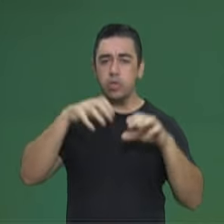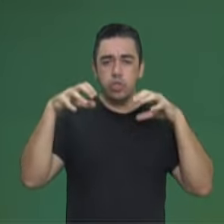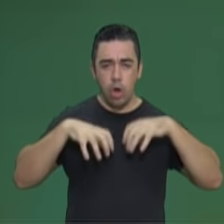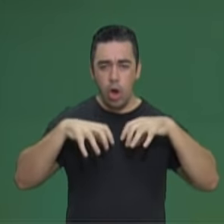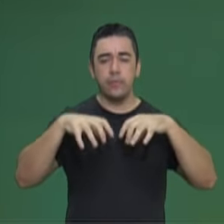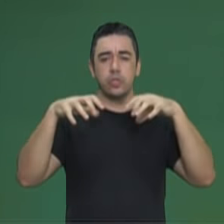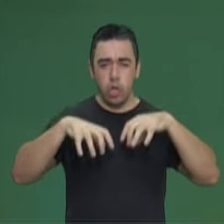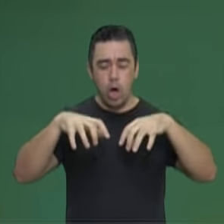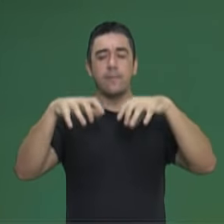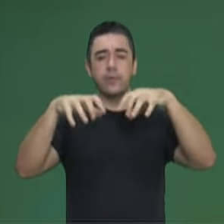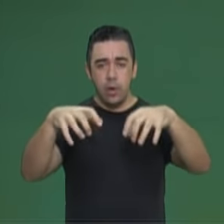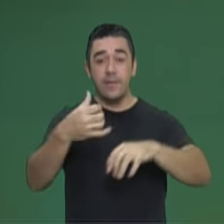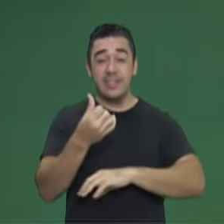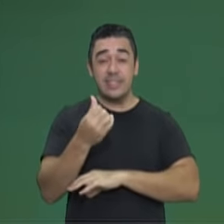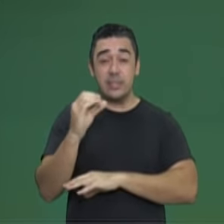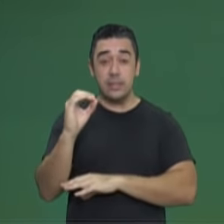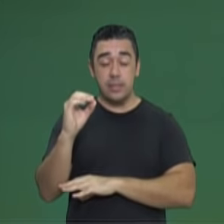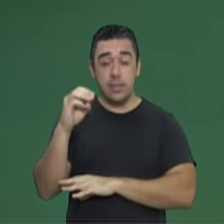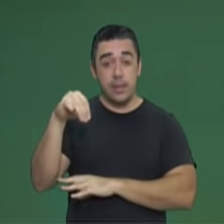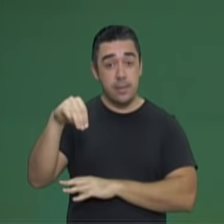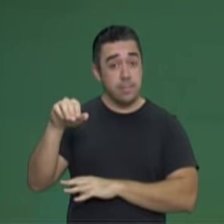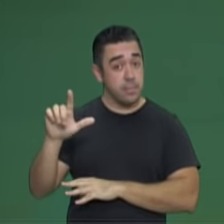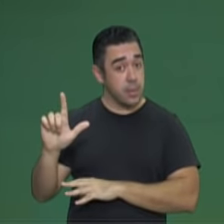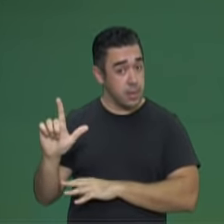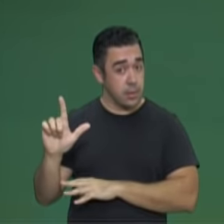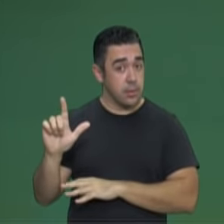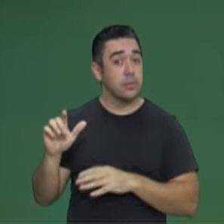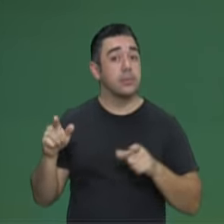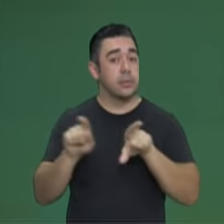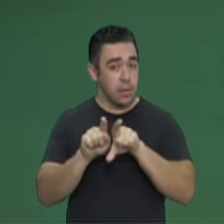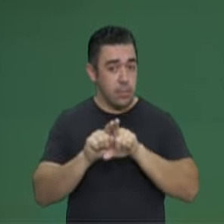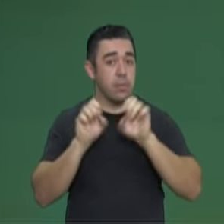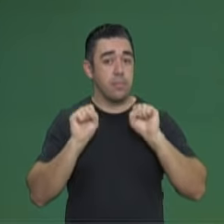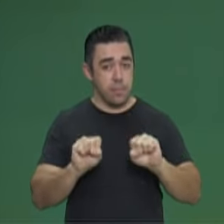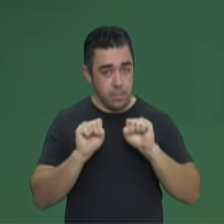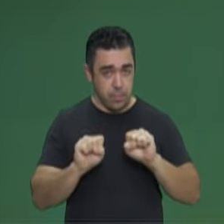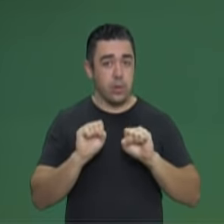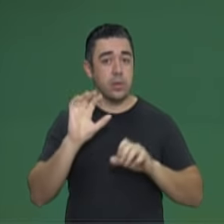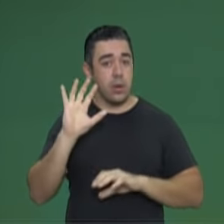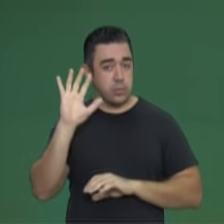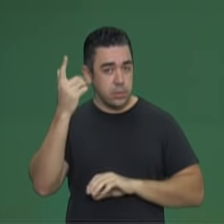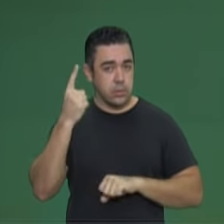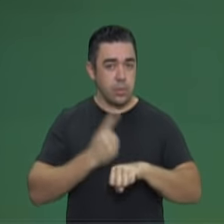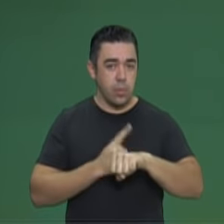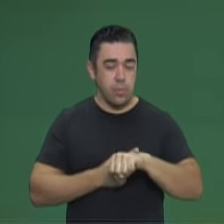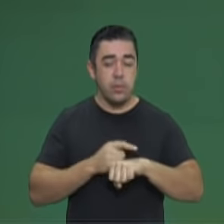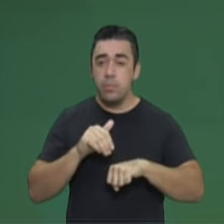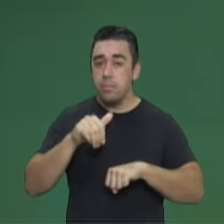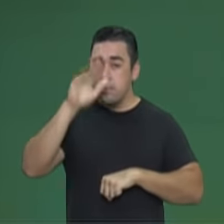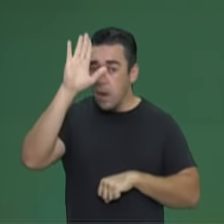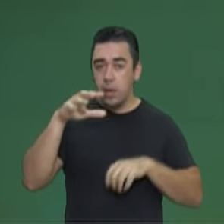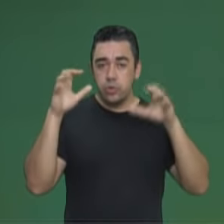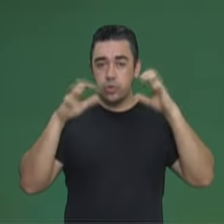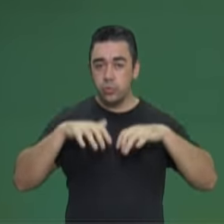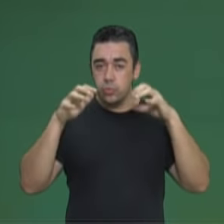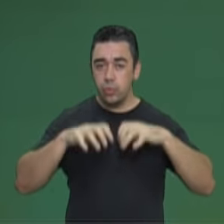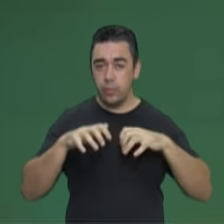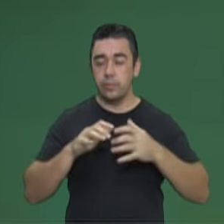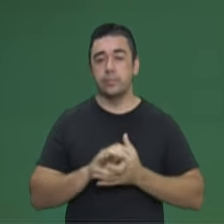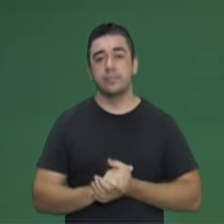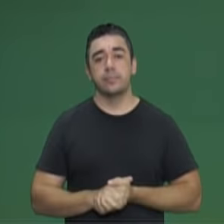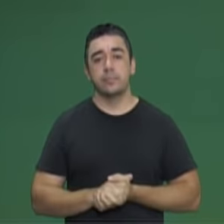60 milímetros em cada um dos meses, podendo haver inclusive momentos do ano com maior índices